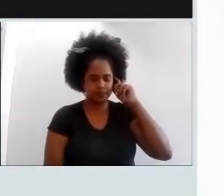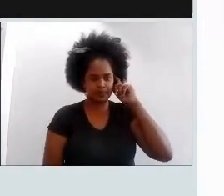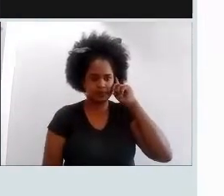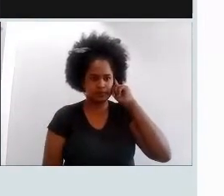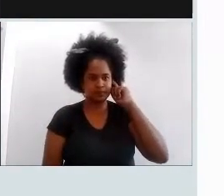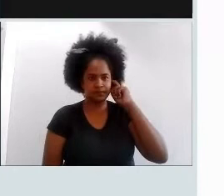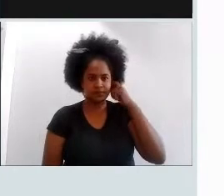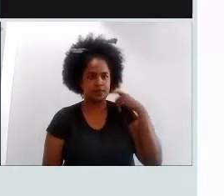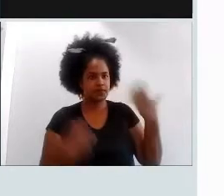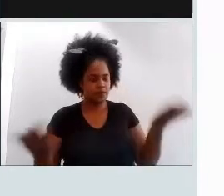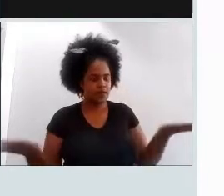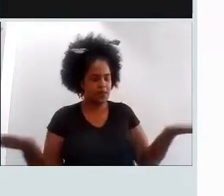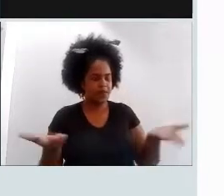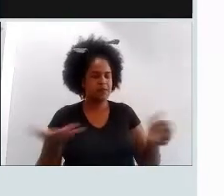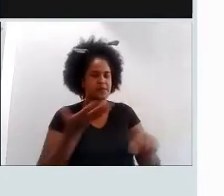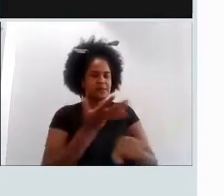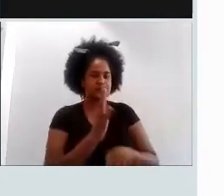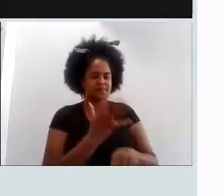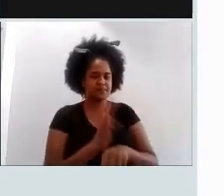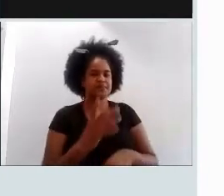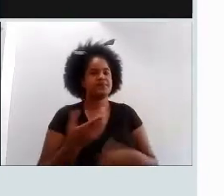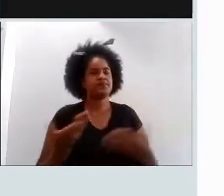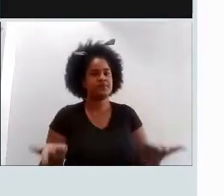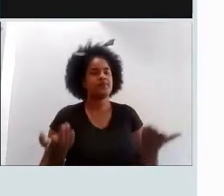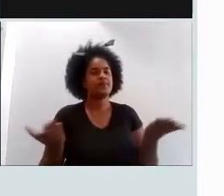Exercitando. Bom,